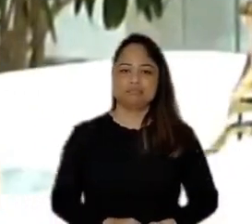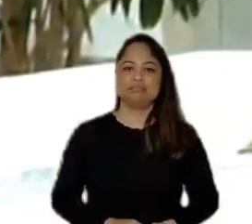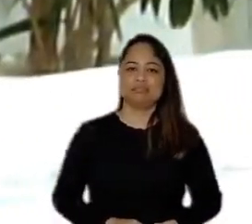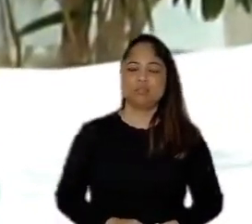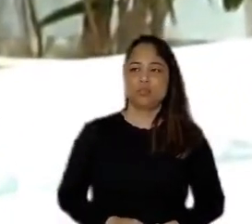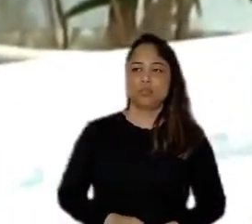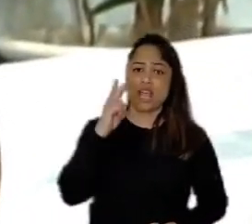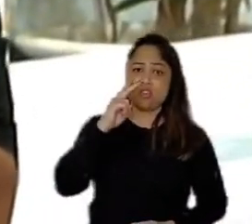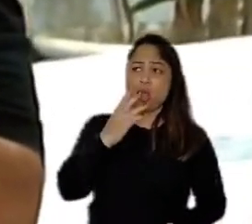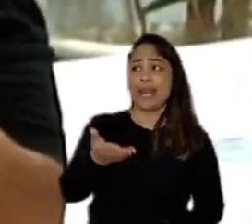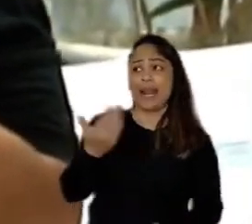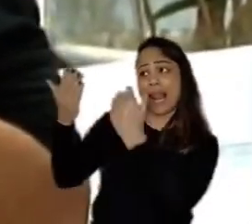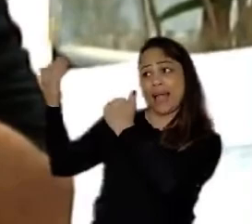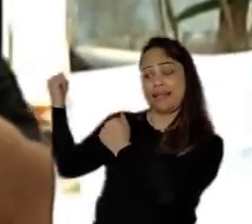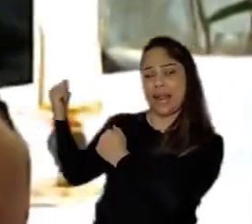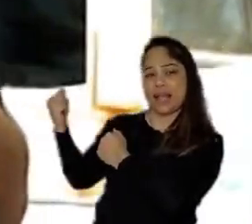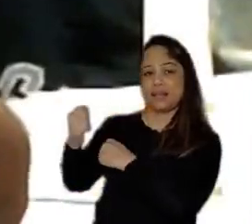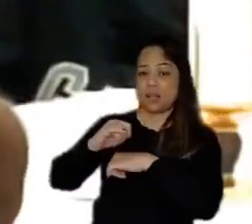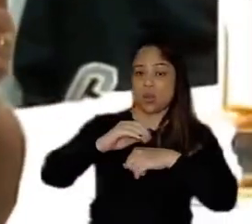não.